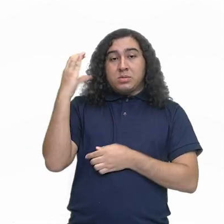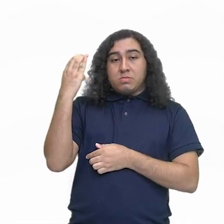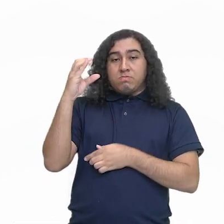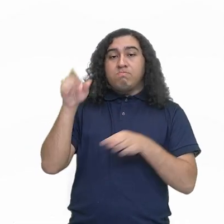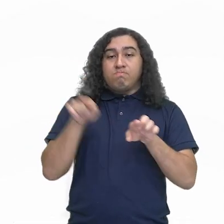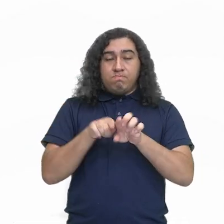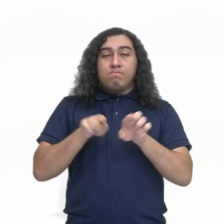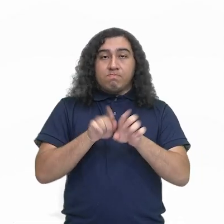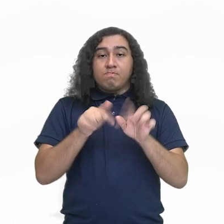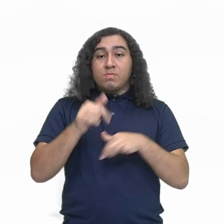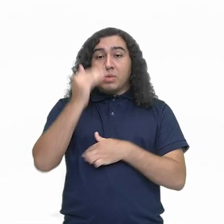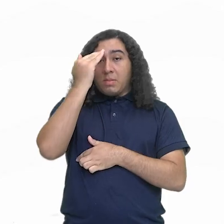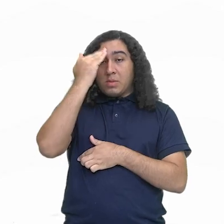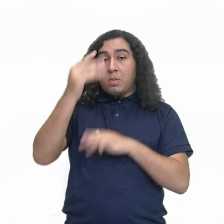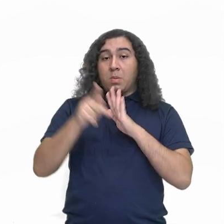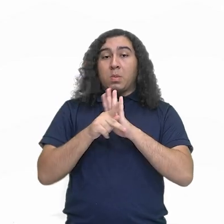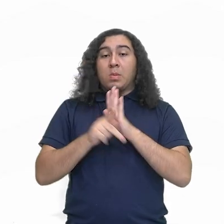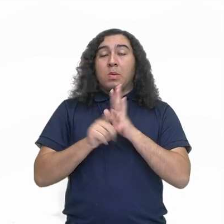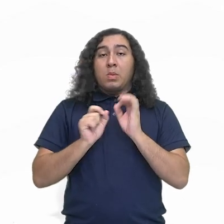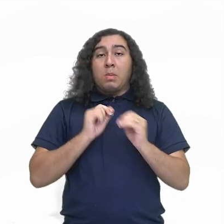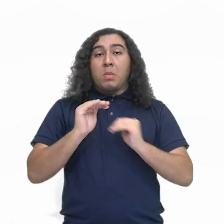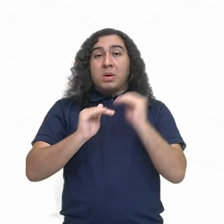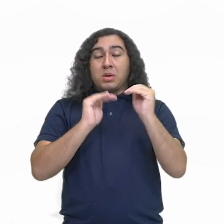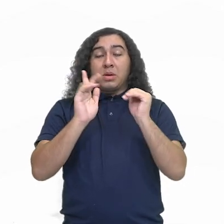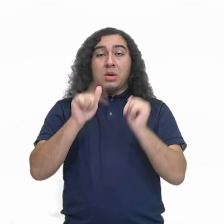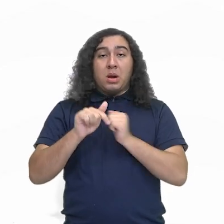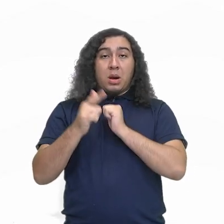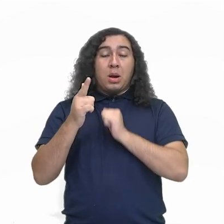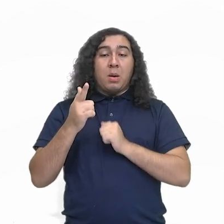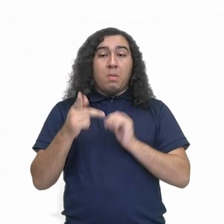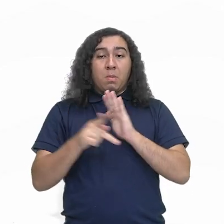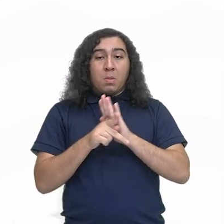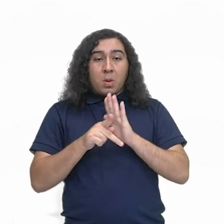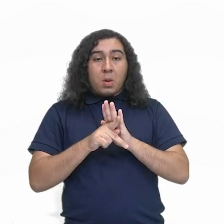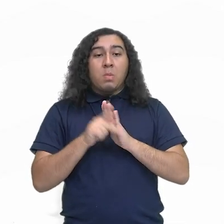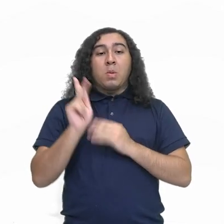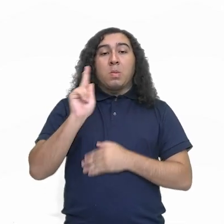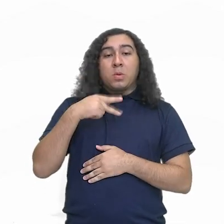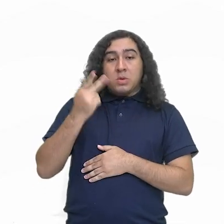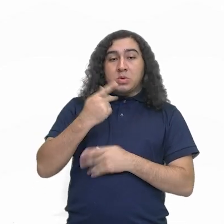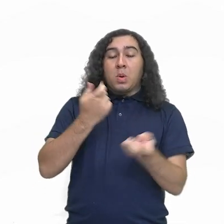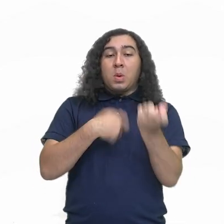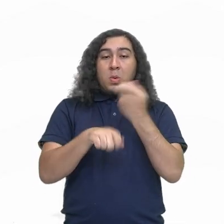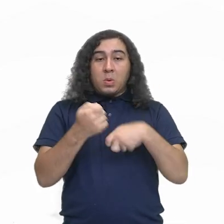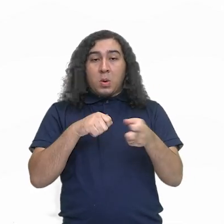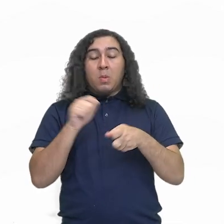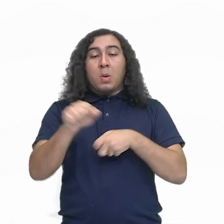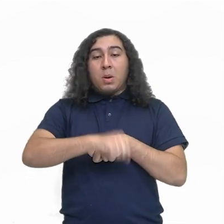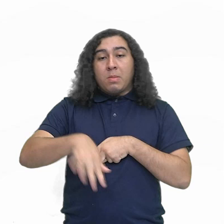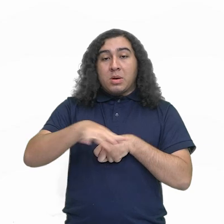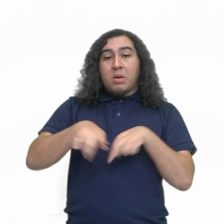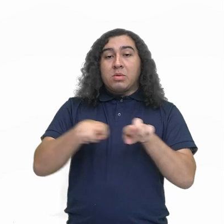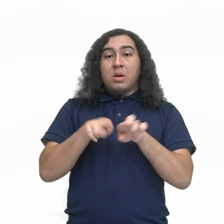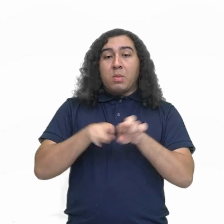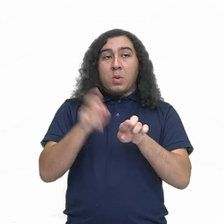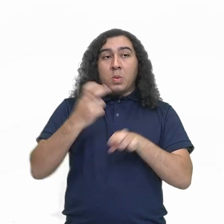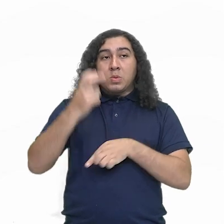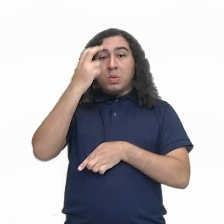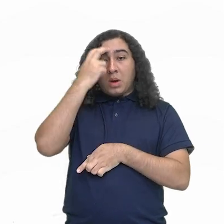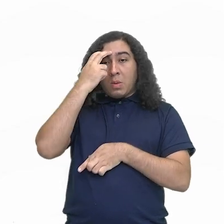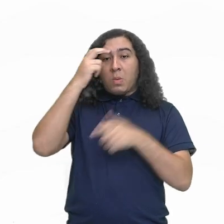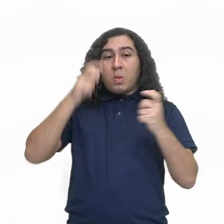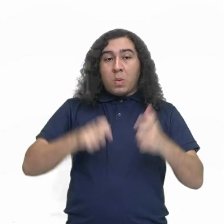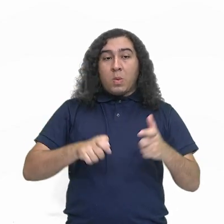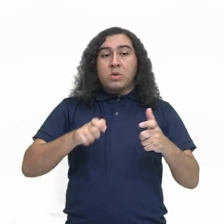técnicas e científicas, bem como dos processos públicos, econômicos, ambientais e culturais